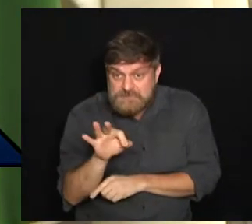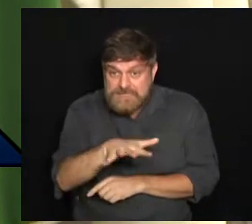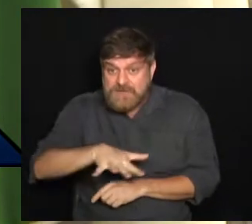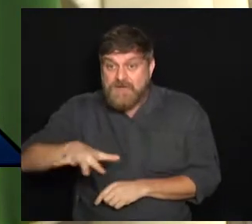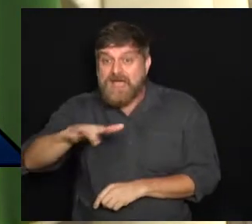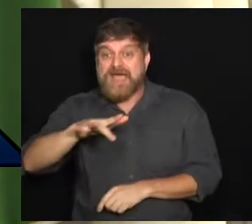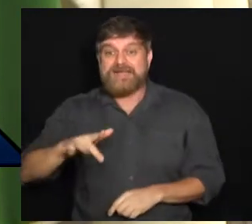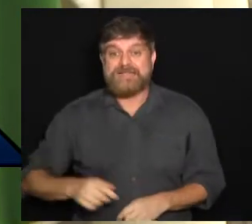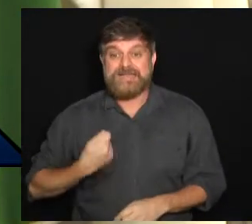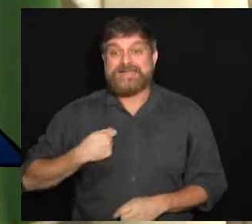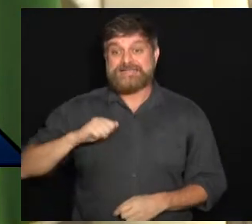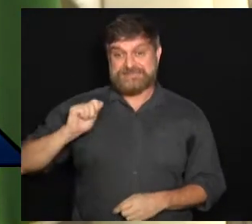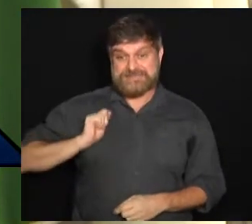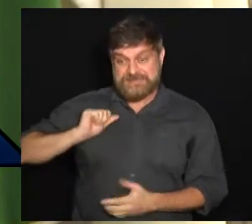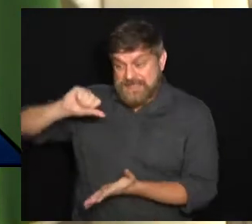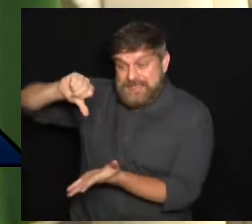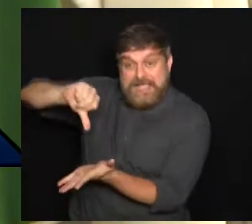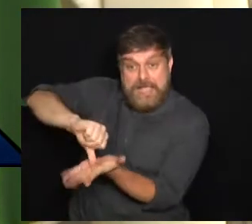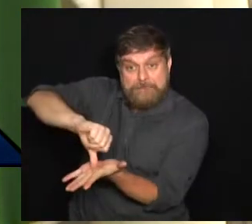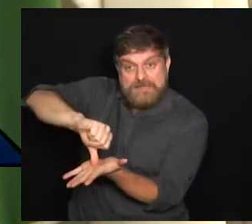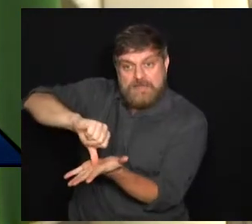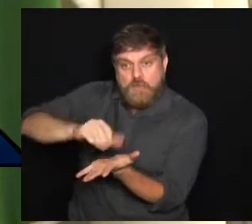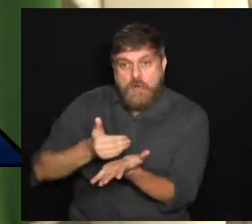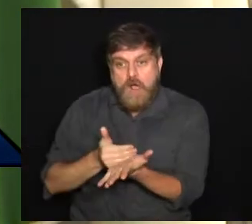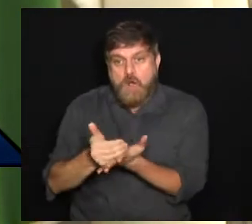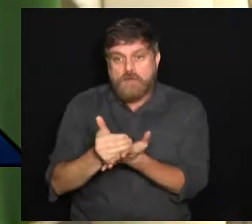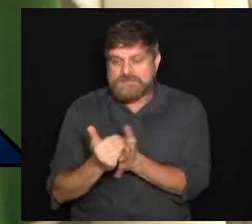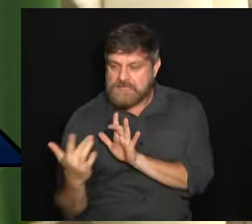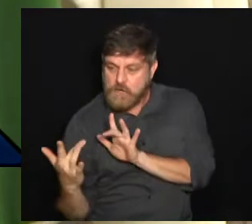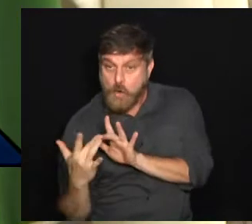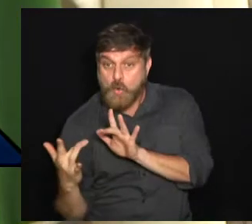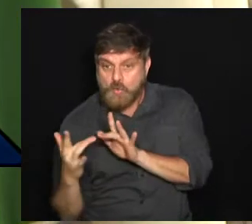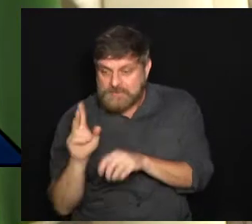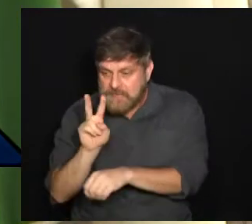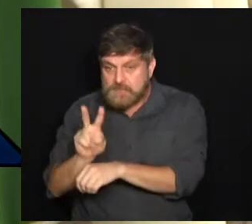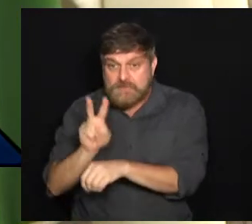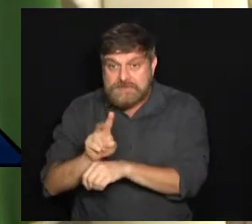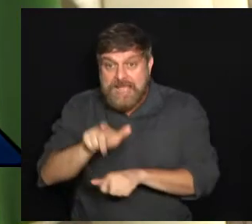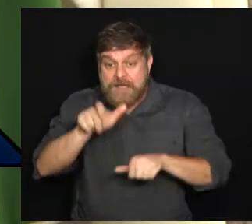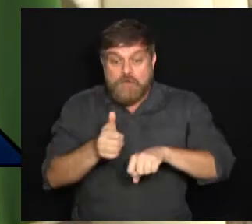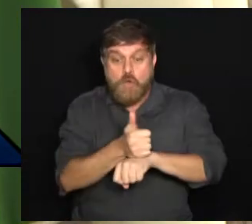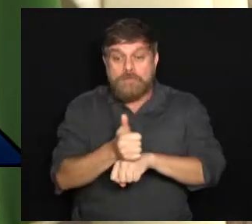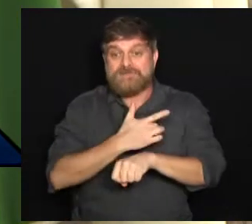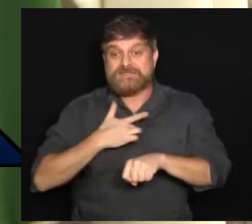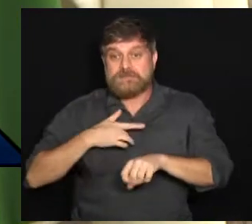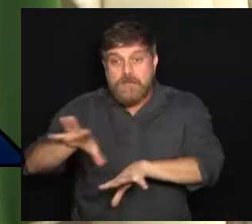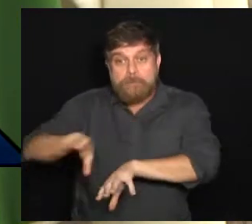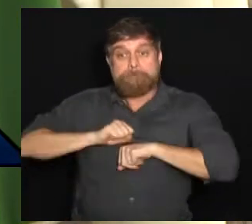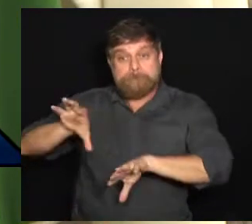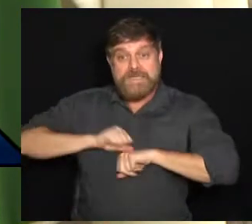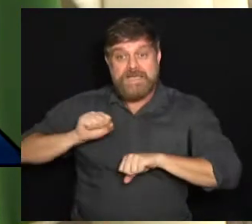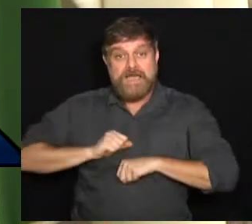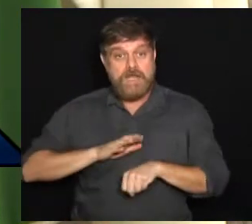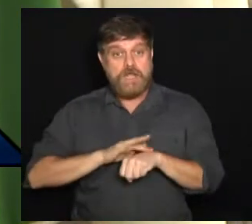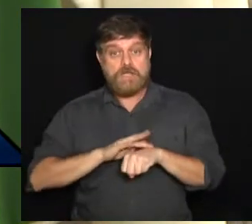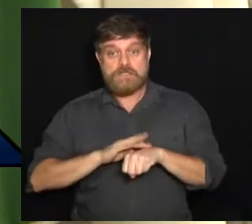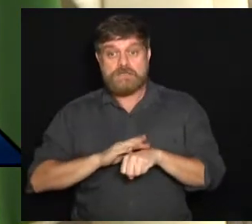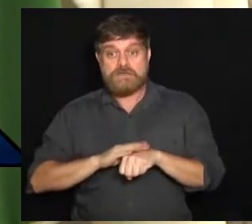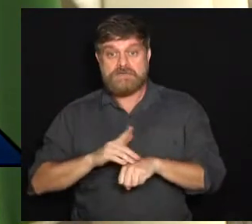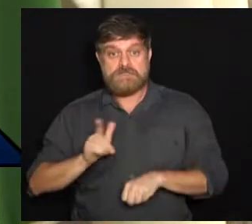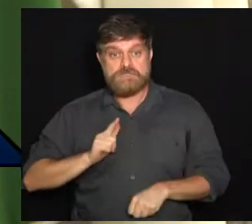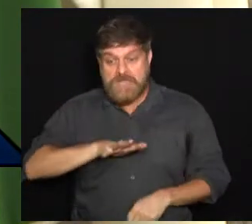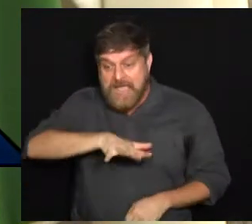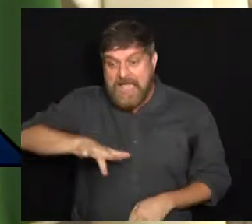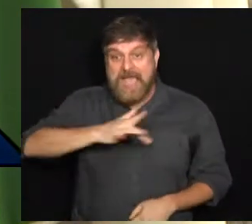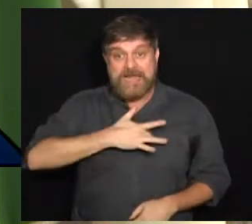da capital da Espanha, Madrid, quando começaram a lidar com a infecção, se contaminaram e adoeceram. Do dia para a noite, a rede de saúde